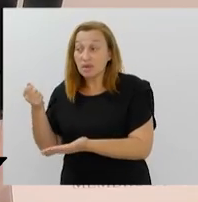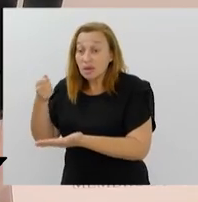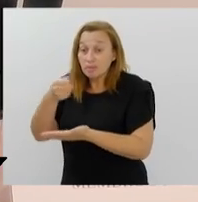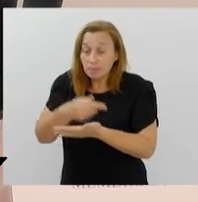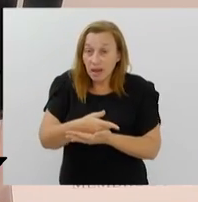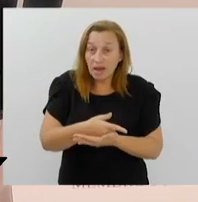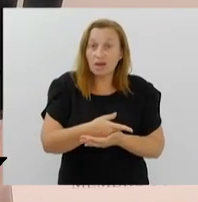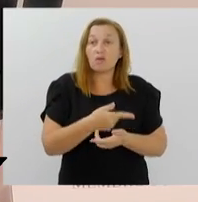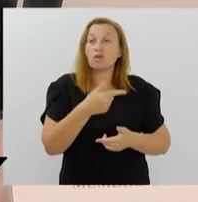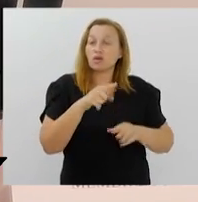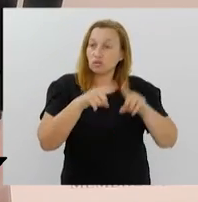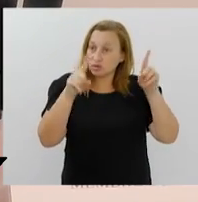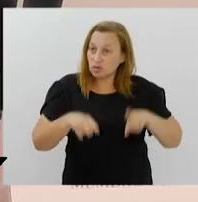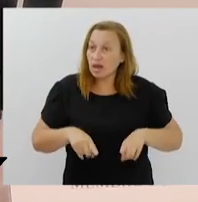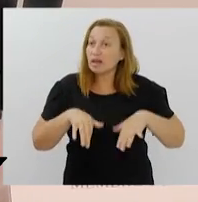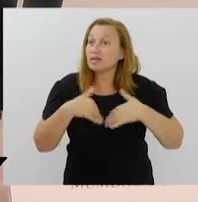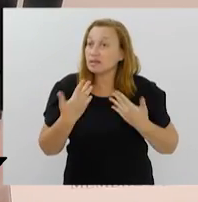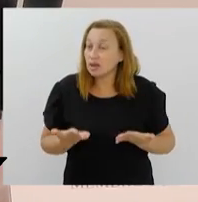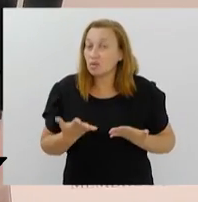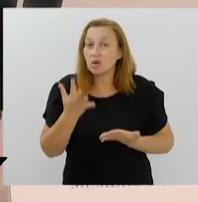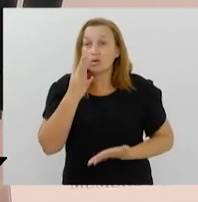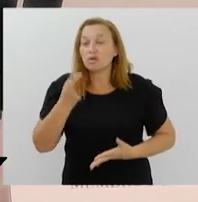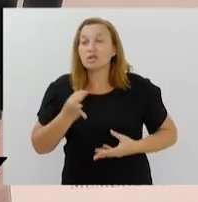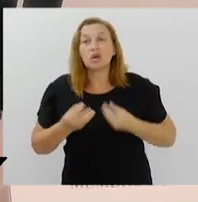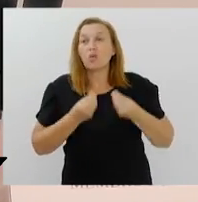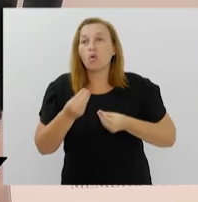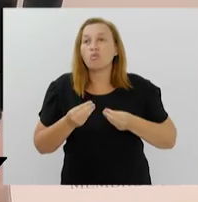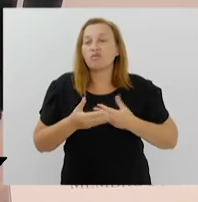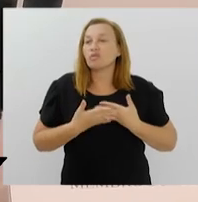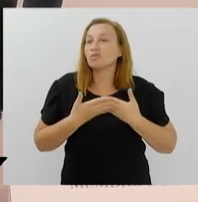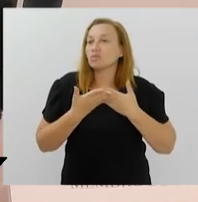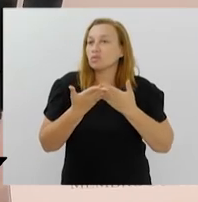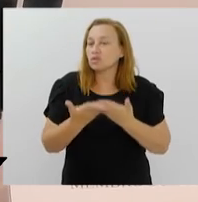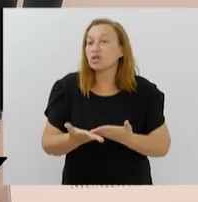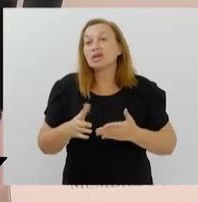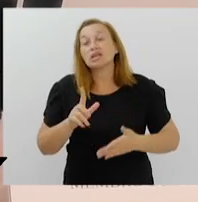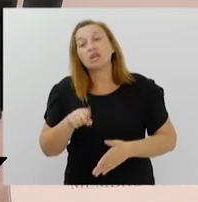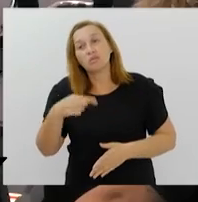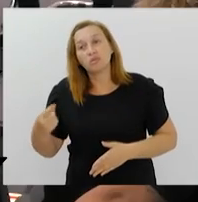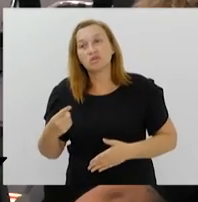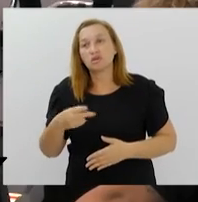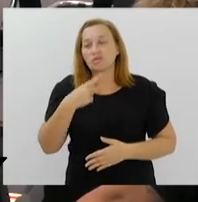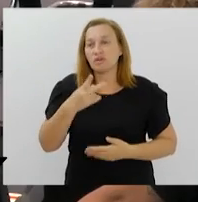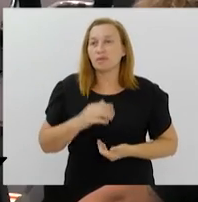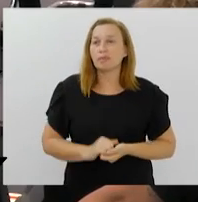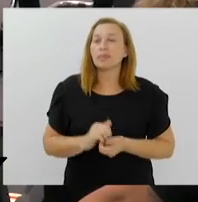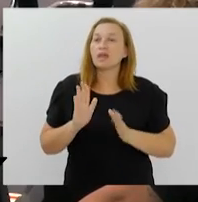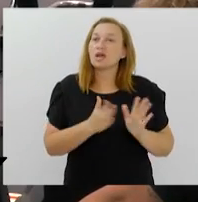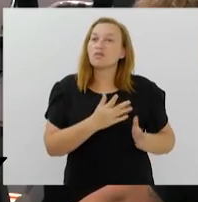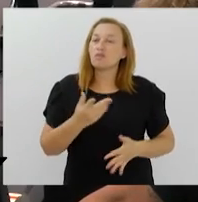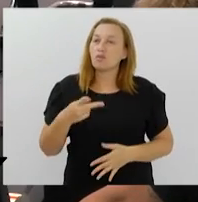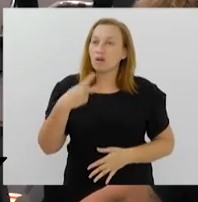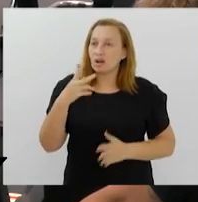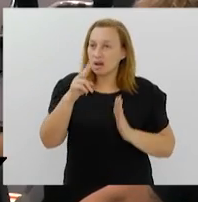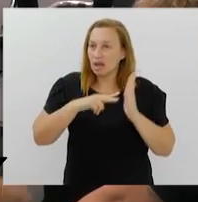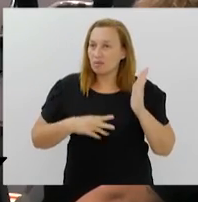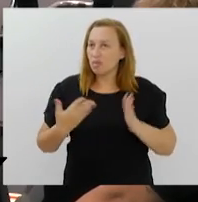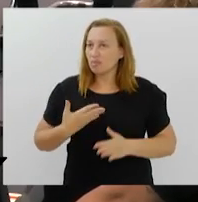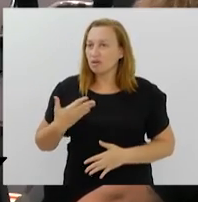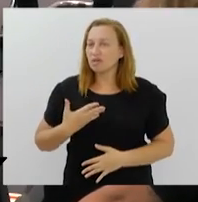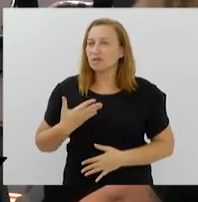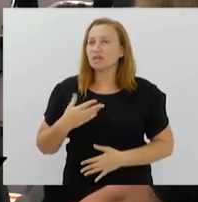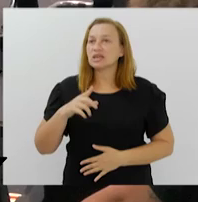beneficiários né então assim eu não sei como vai contecer eu depois tenho só algumas eu eu eu vou ler aqui o meu amigo ali Como é seu nome querido